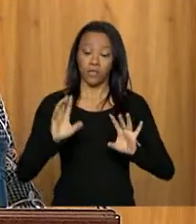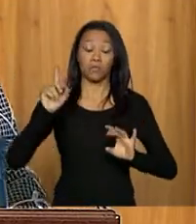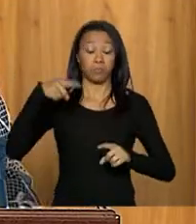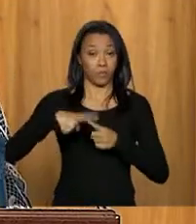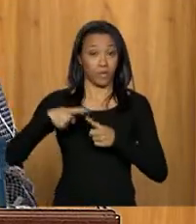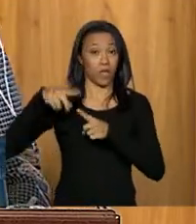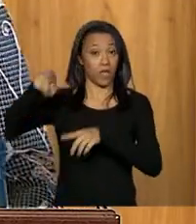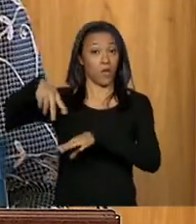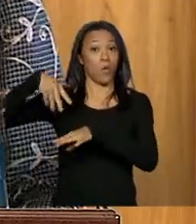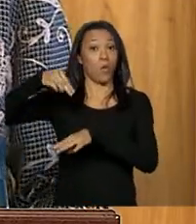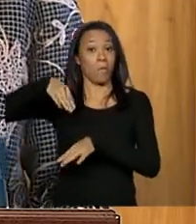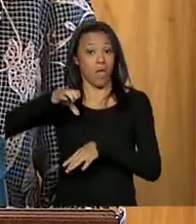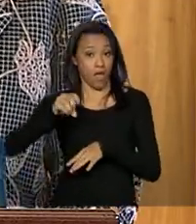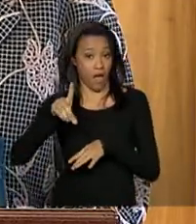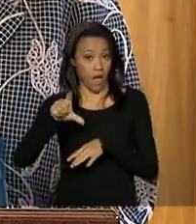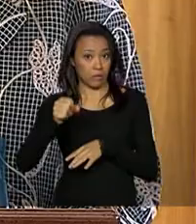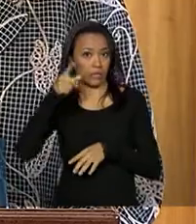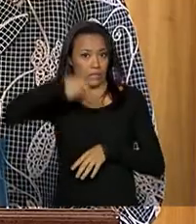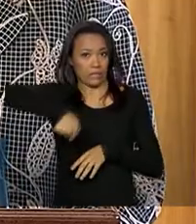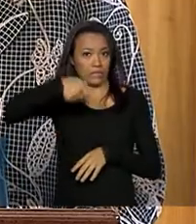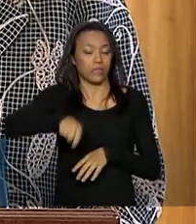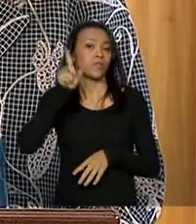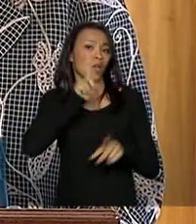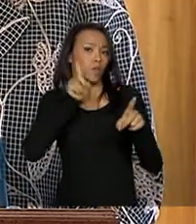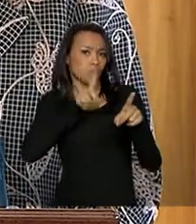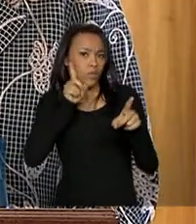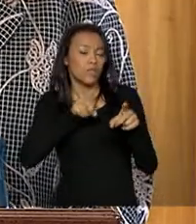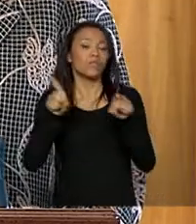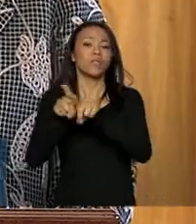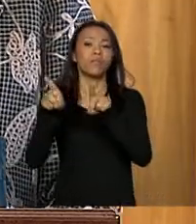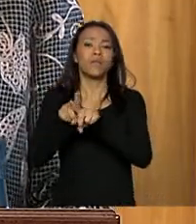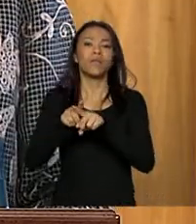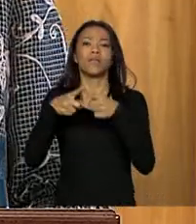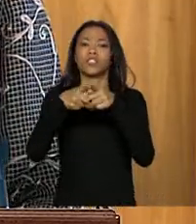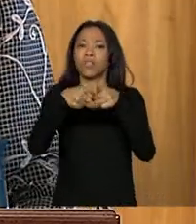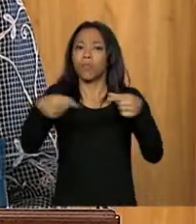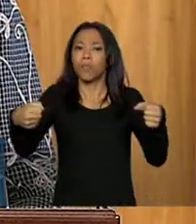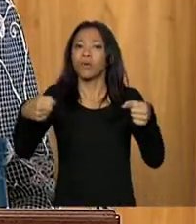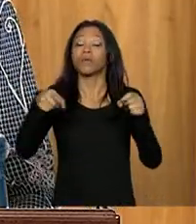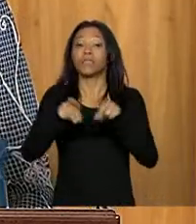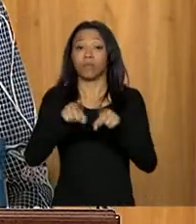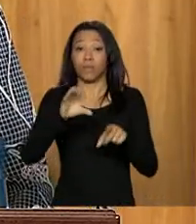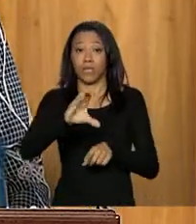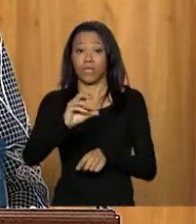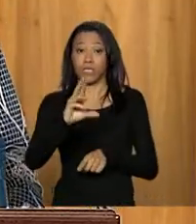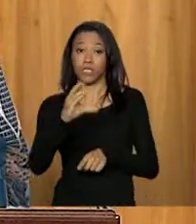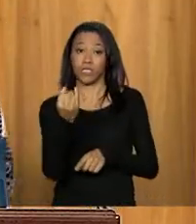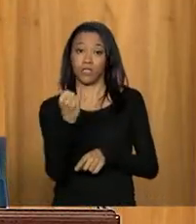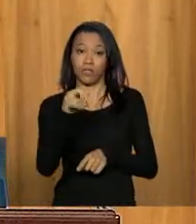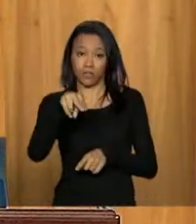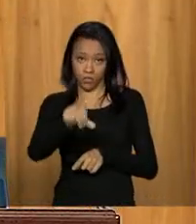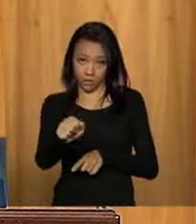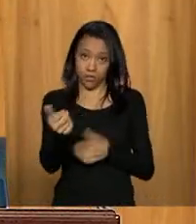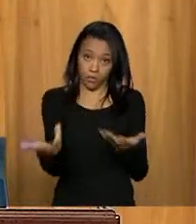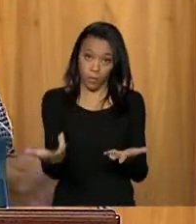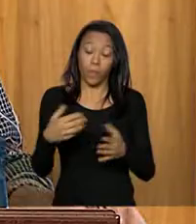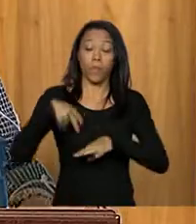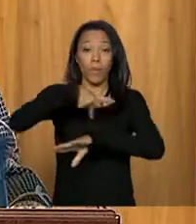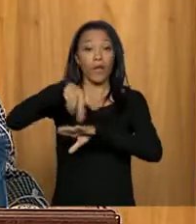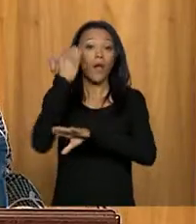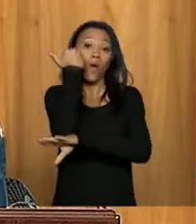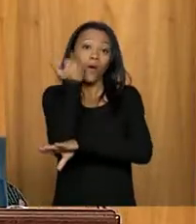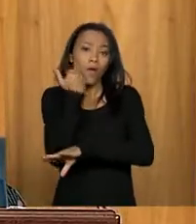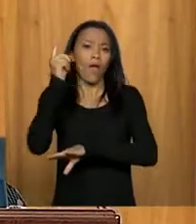exigentes como os dos Estados Unidos, do Japão e da China. A Coreia é um tradicional parceiro econômico do